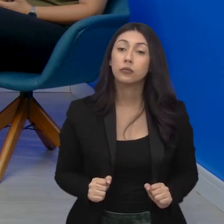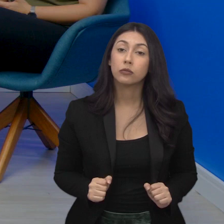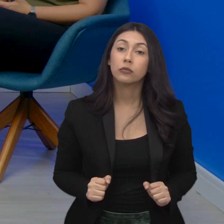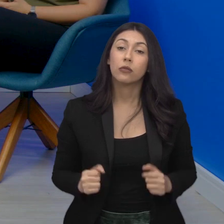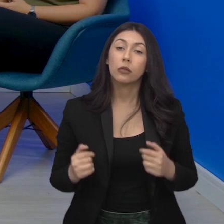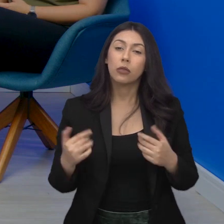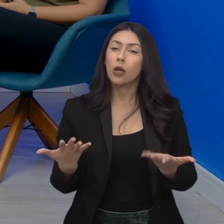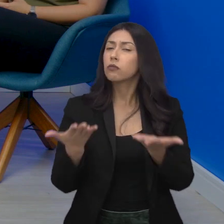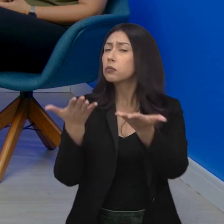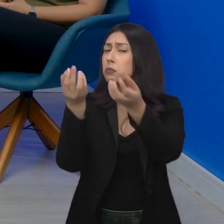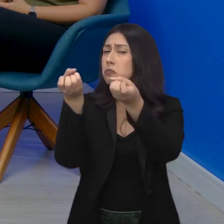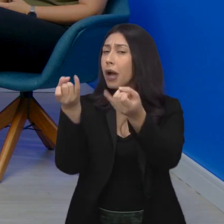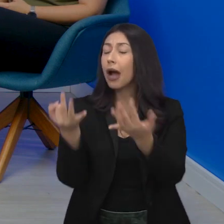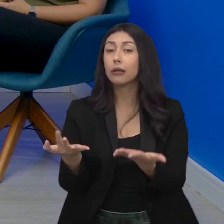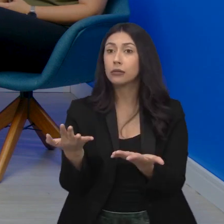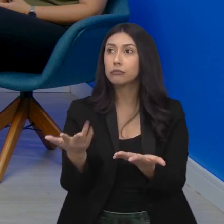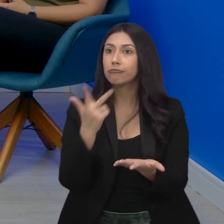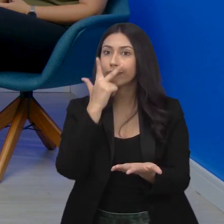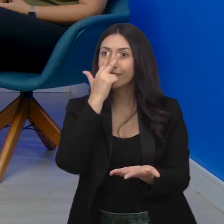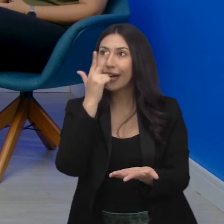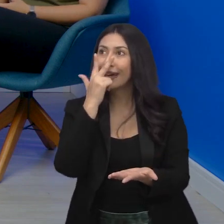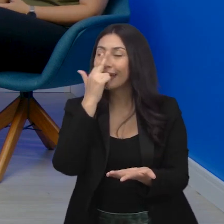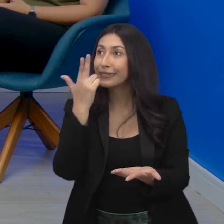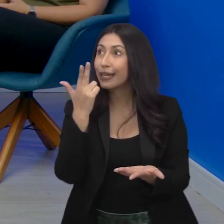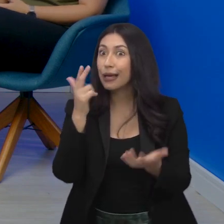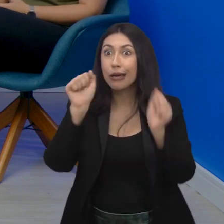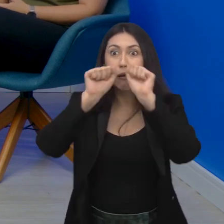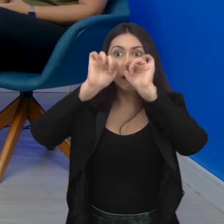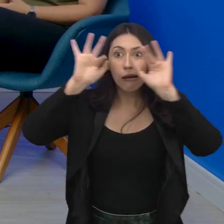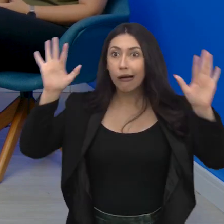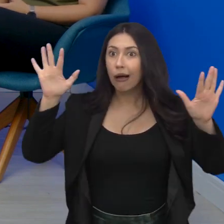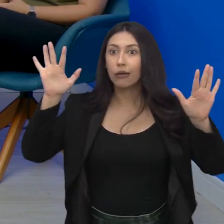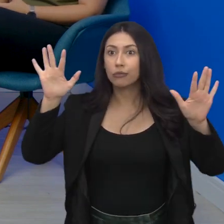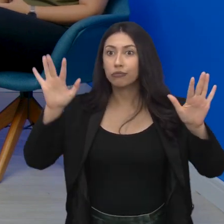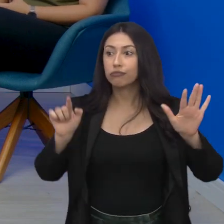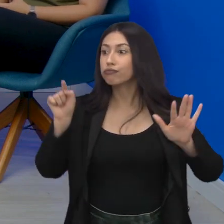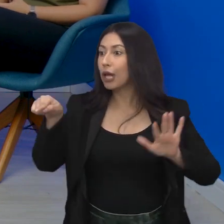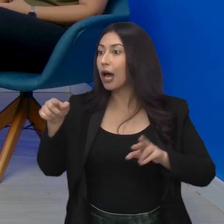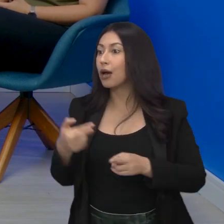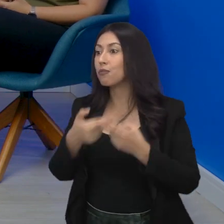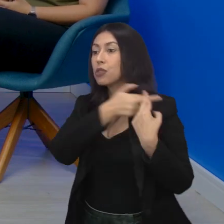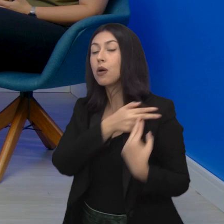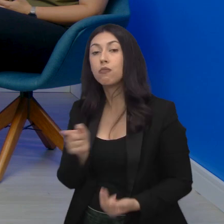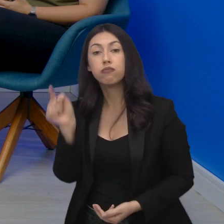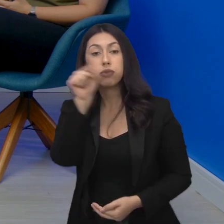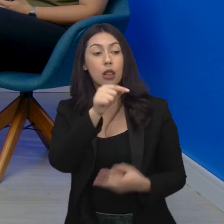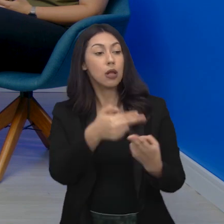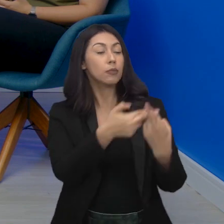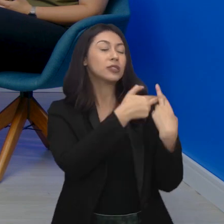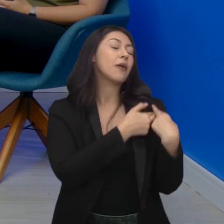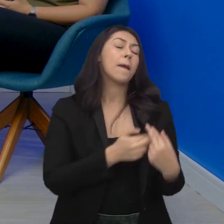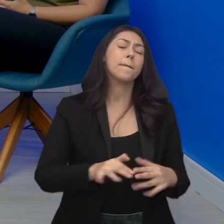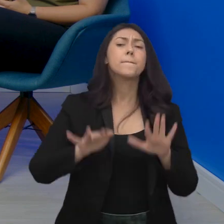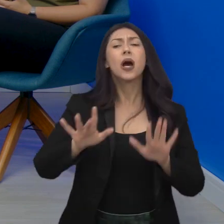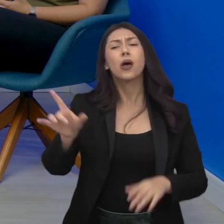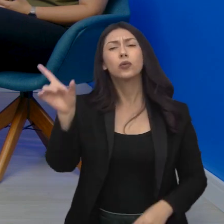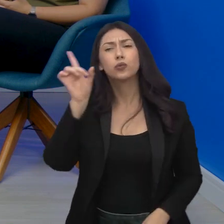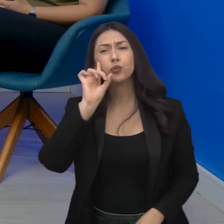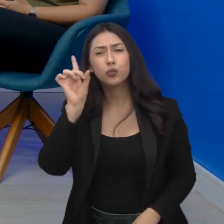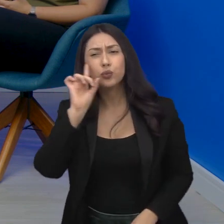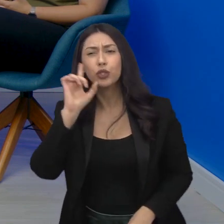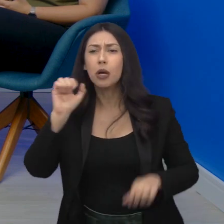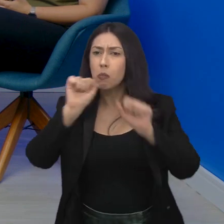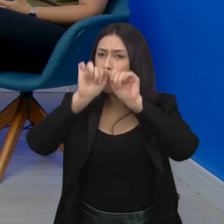Rachid, você explicando para a gente, parece bem claro, né? Isso aqui é responsabilidade desse, esse, daquele. Mas no dia a